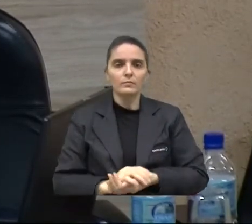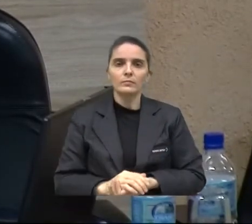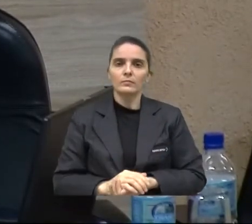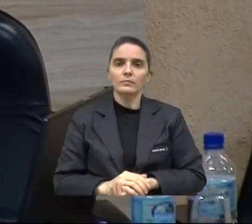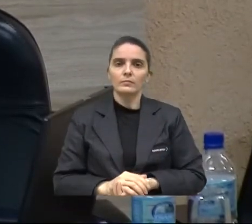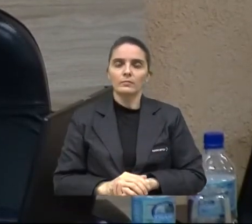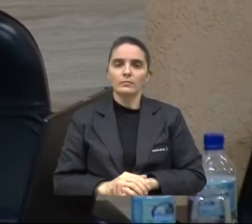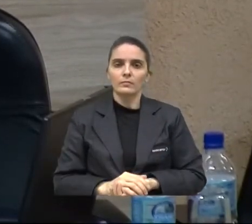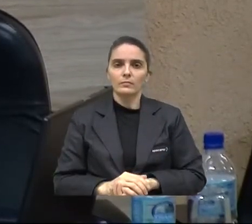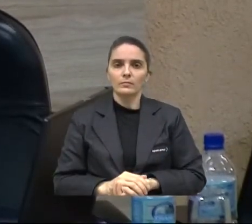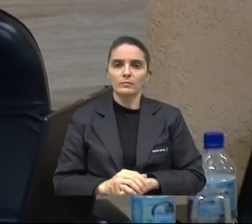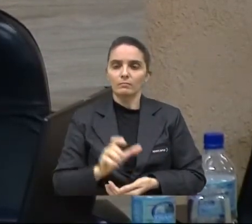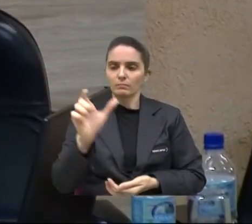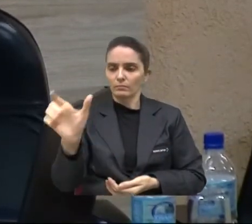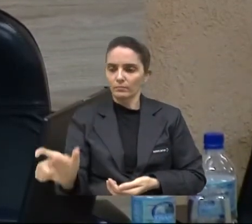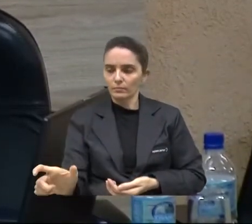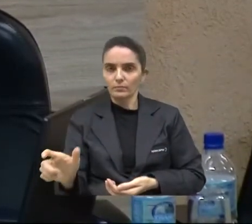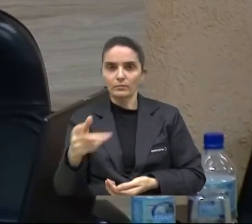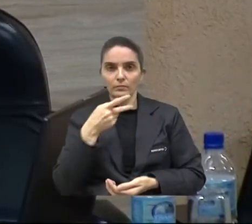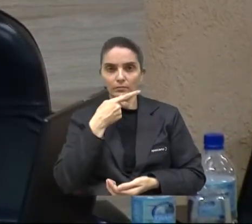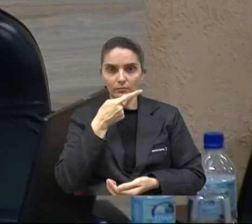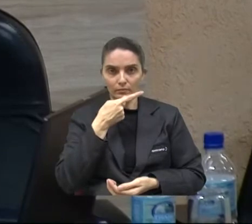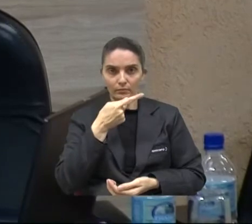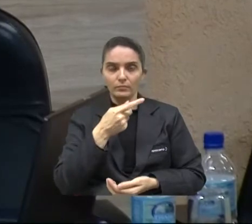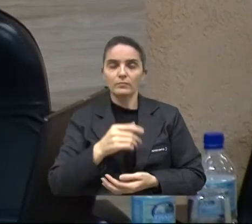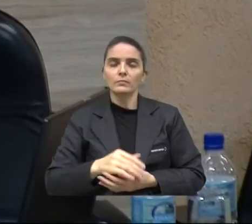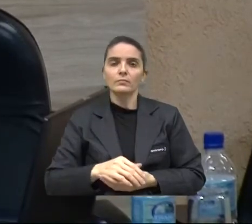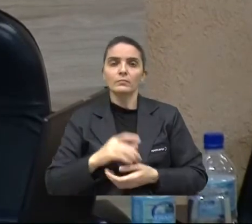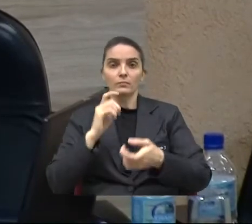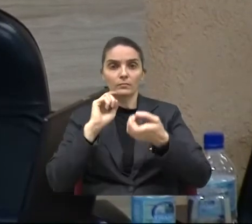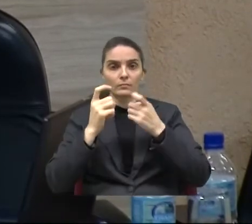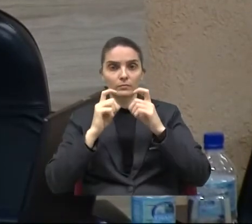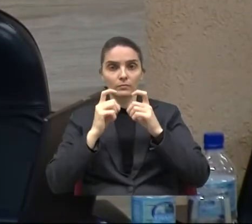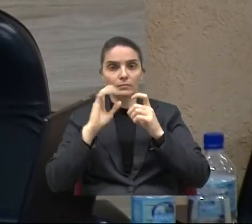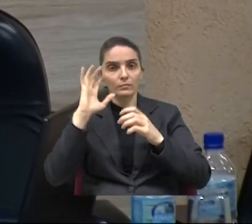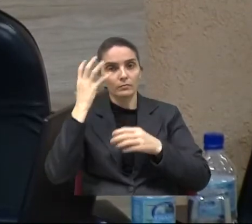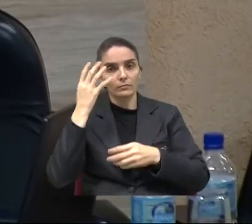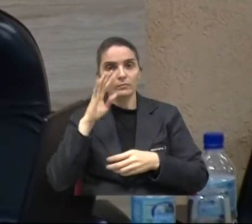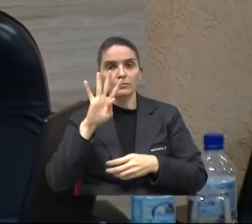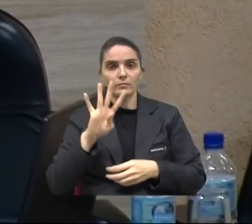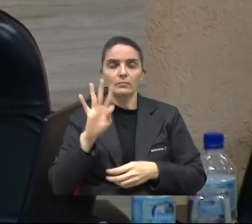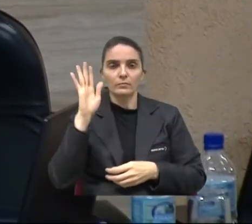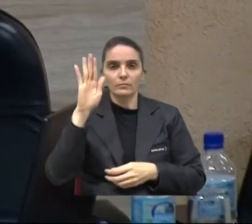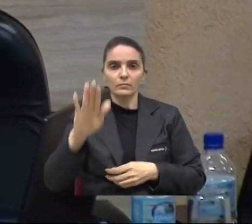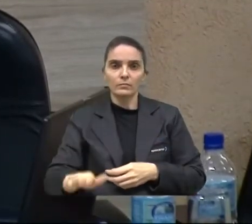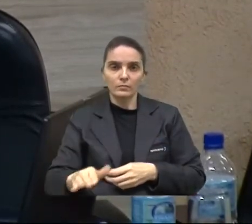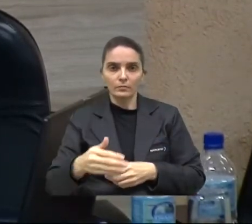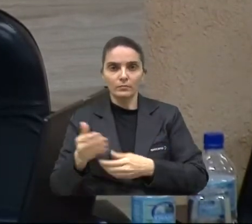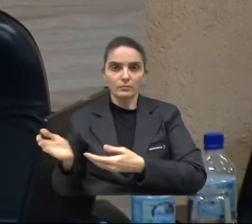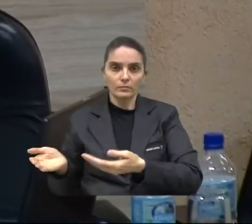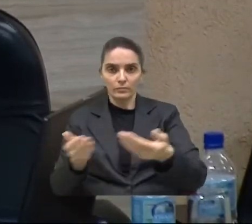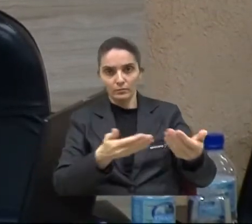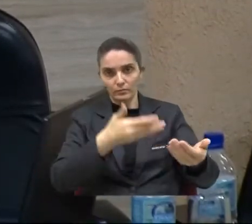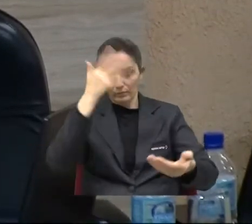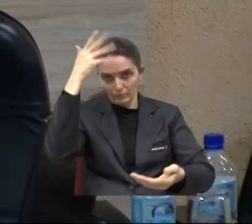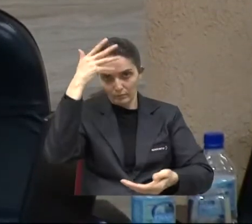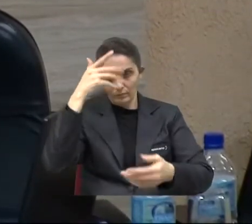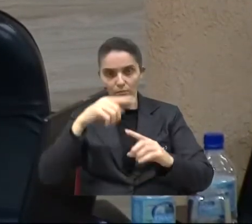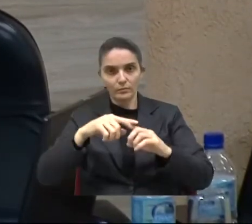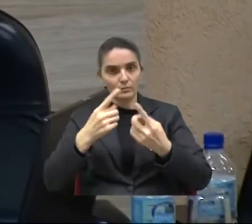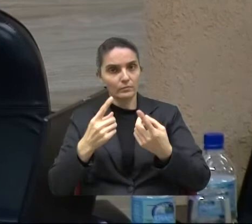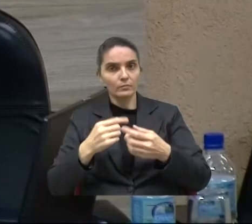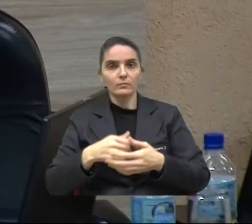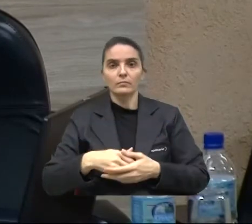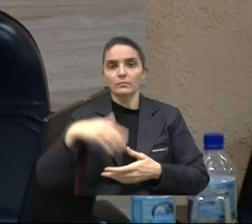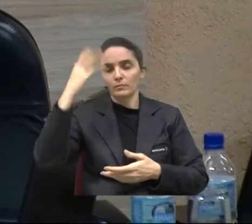ele até falou sobre essa reunião, que ocorreria às 4 horas, me convidou para estar presente. Eu disse que, infelizmente, como